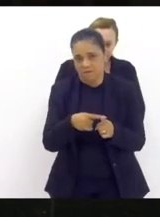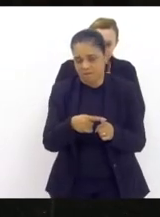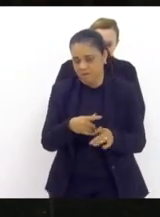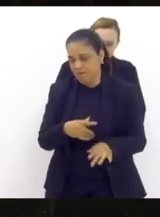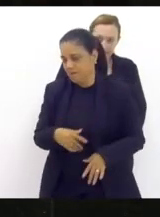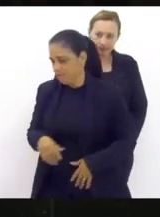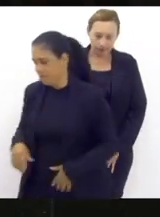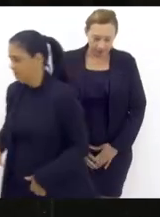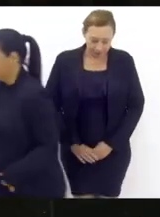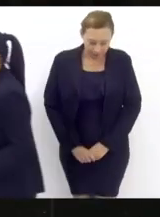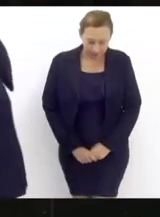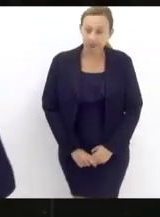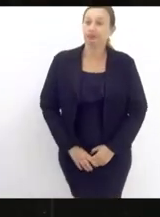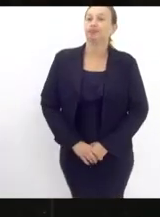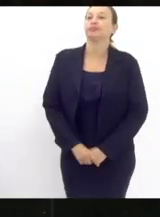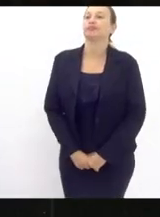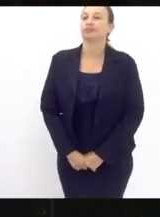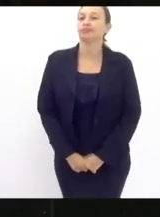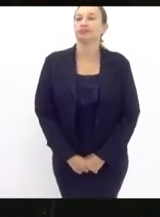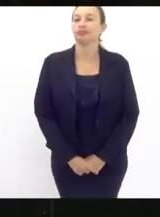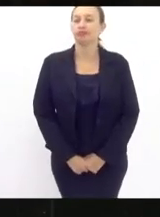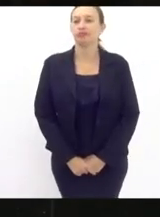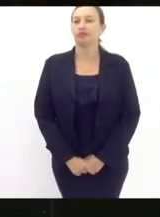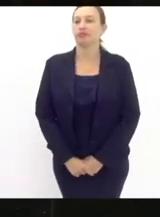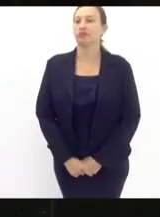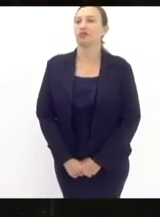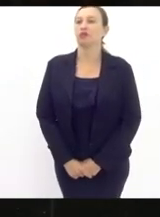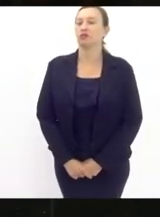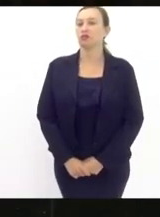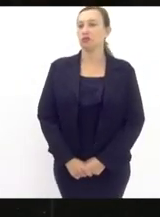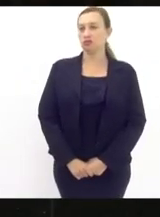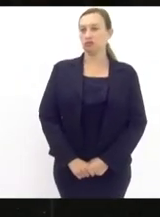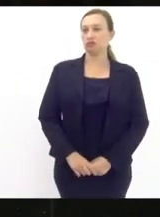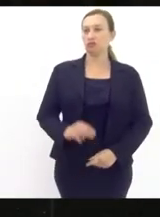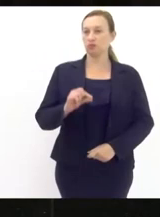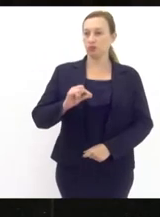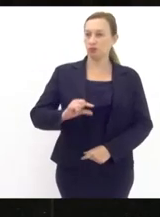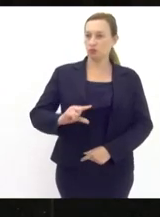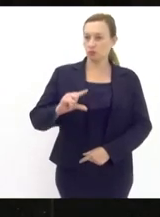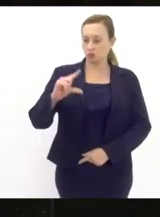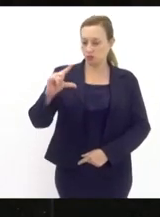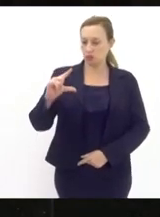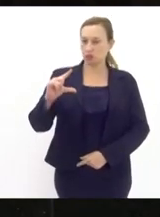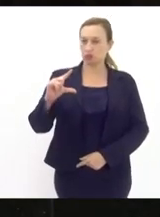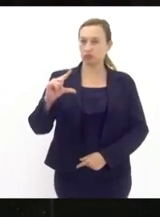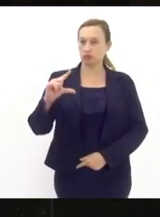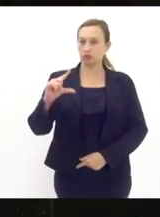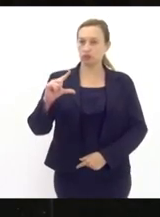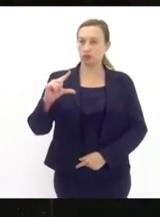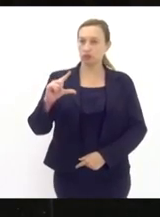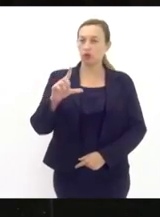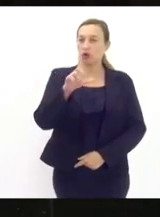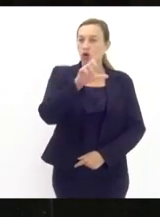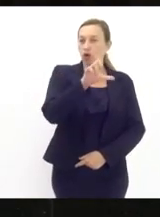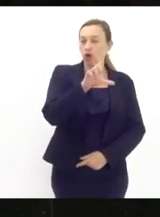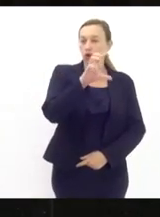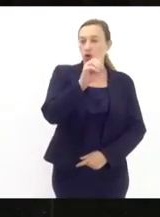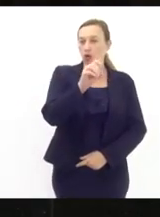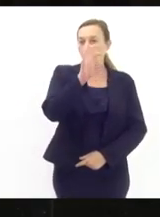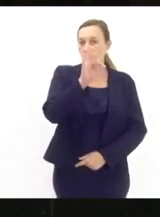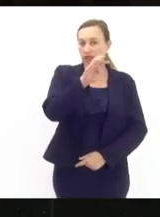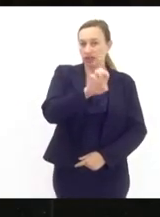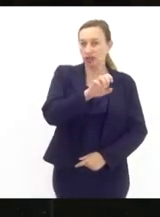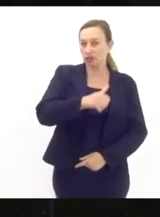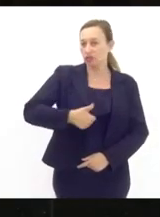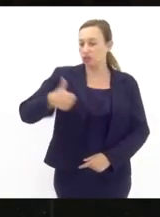água Além disso os maiores aumentos foram nos lotes um e